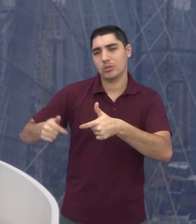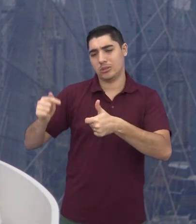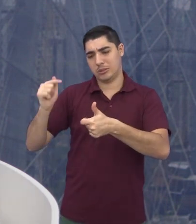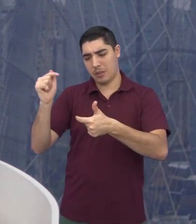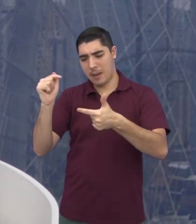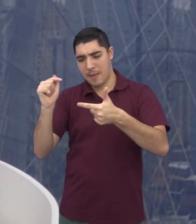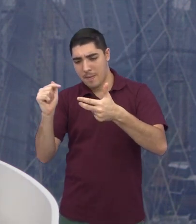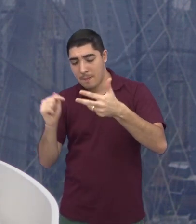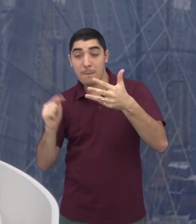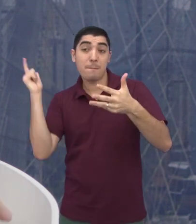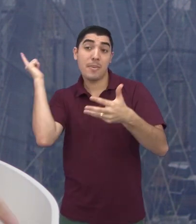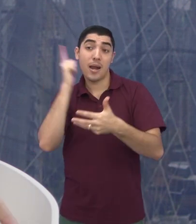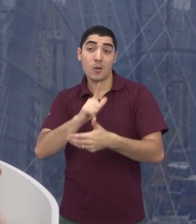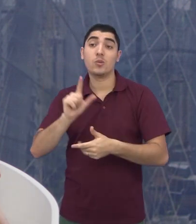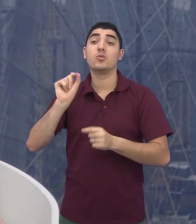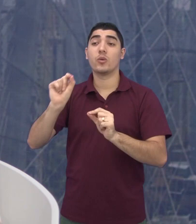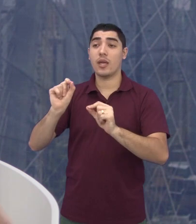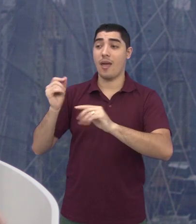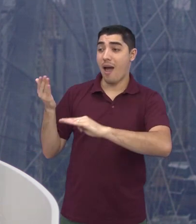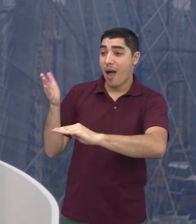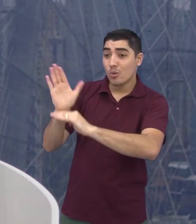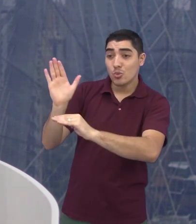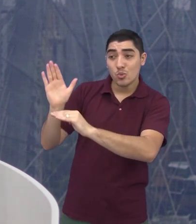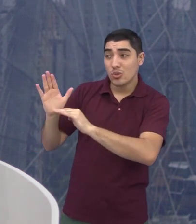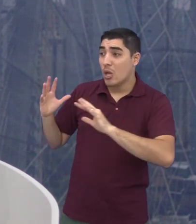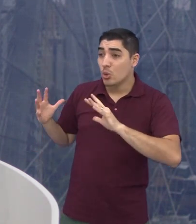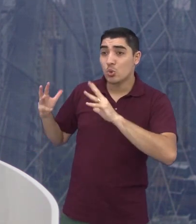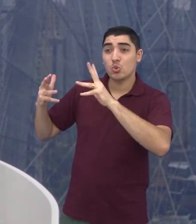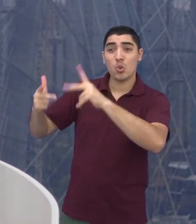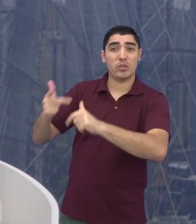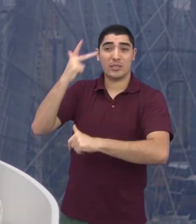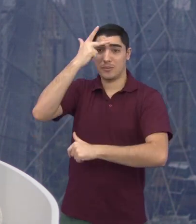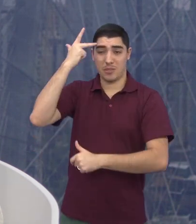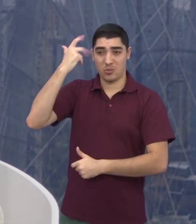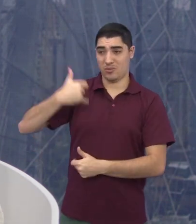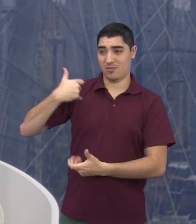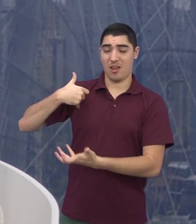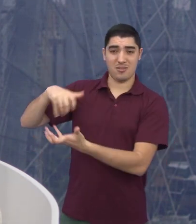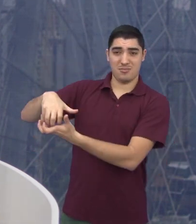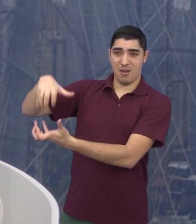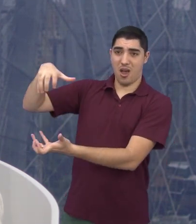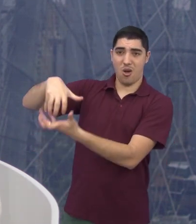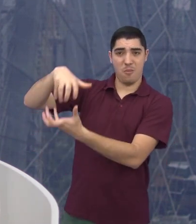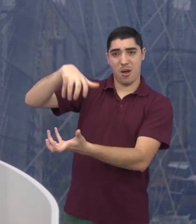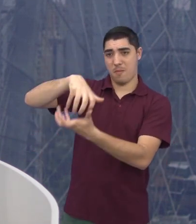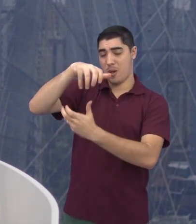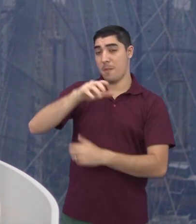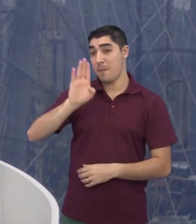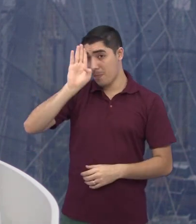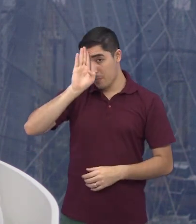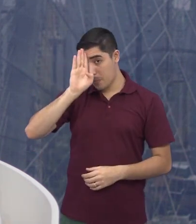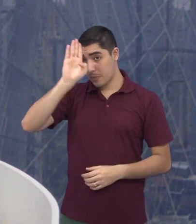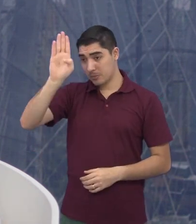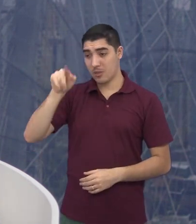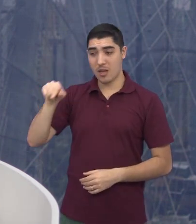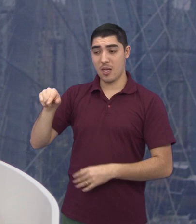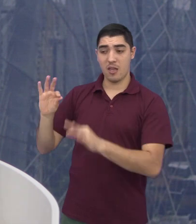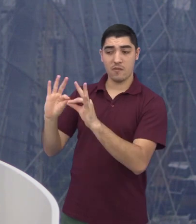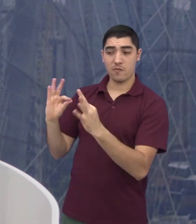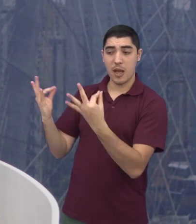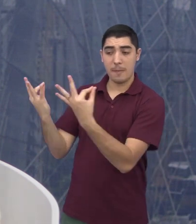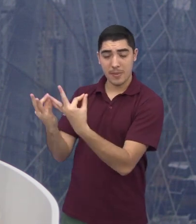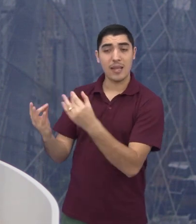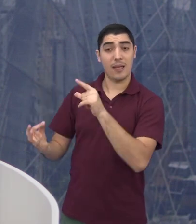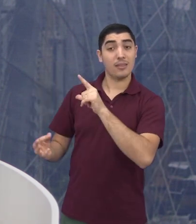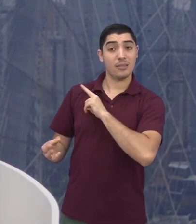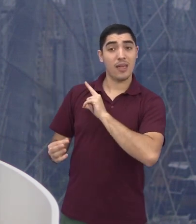para atender às necessidades peculiares das pessoas que estão na fase da velhice, especialmente as famílias que